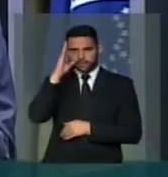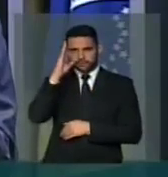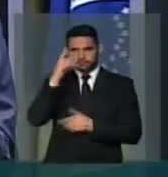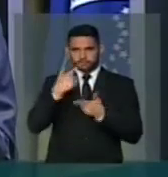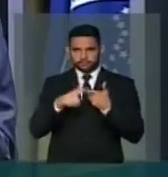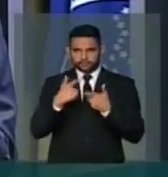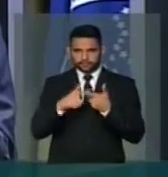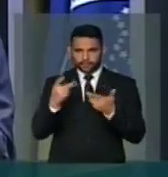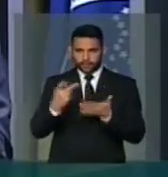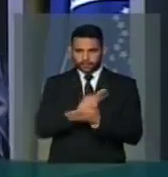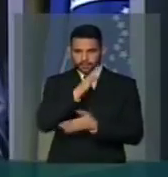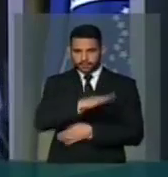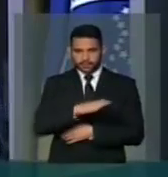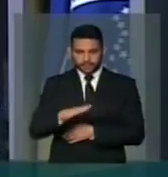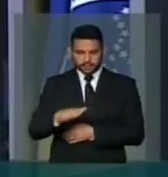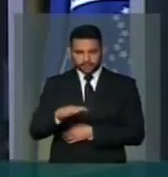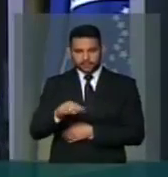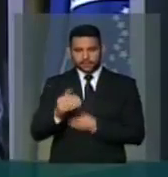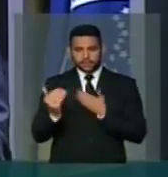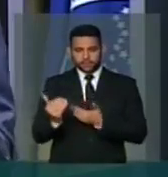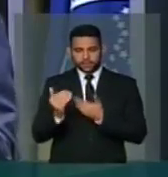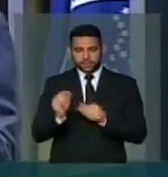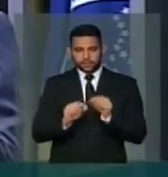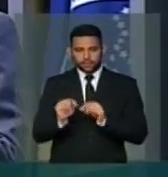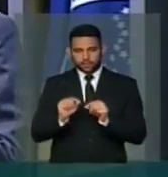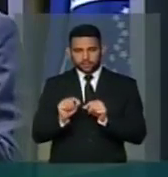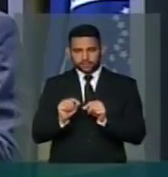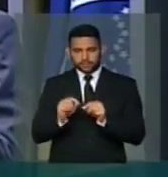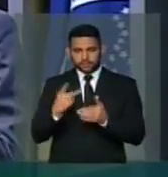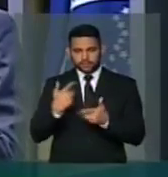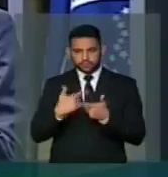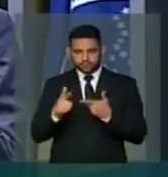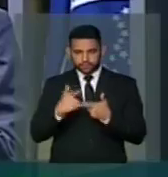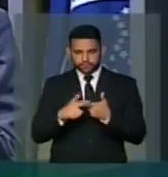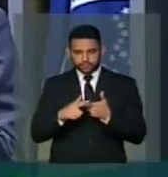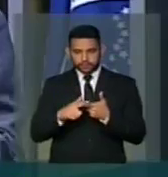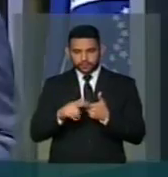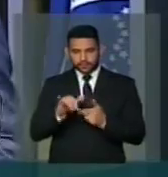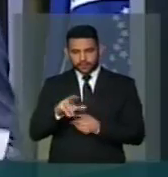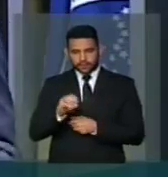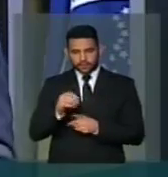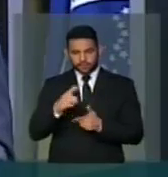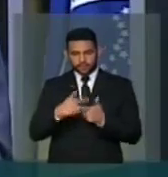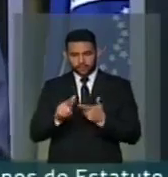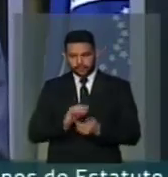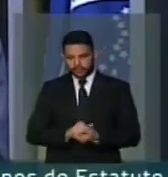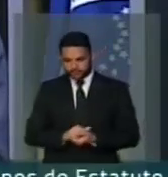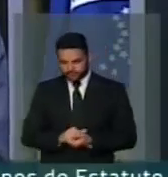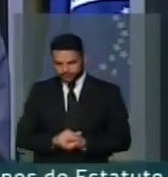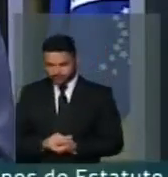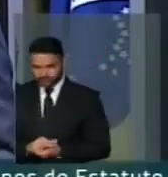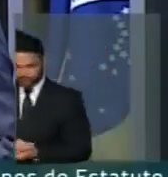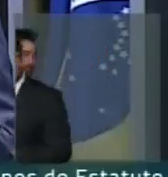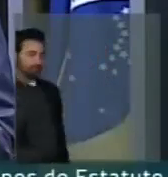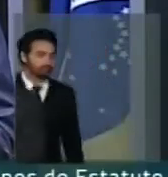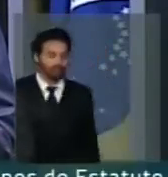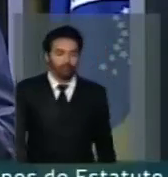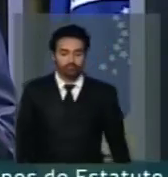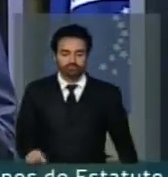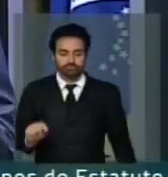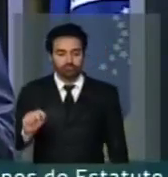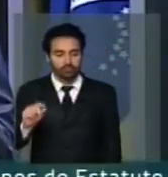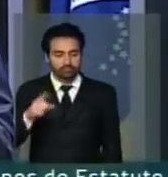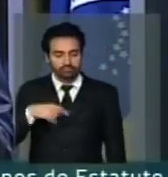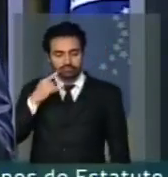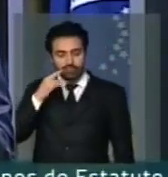vulnerabilidades que acontecem às crianças e os adolescentes são os riscos inerentes aos problemas relacionados ao alcoolismo e